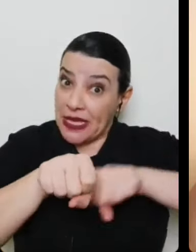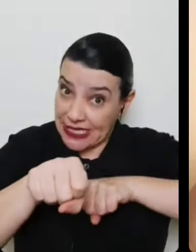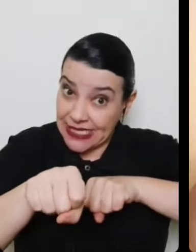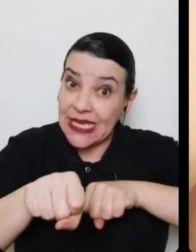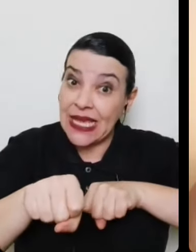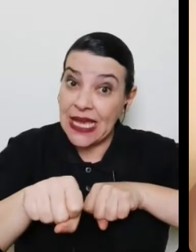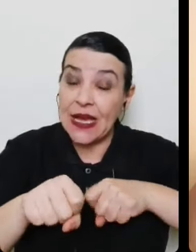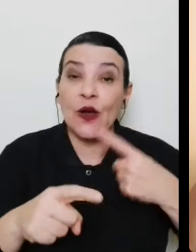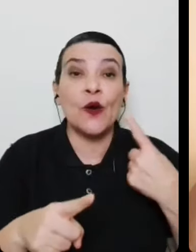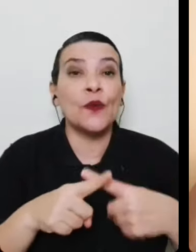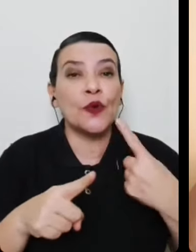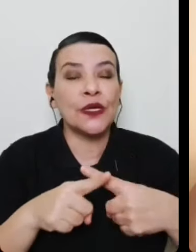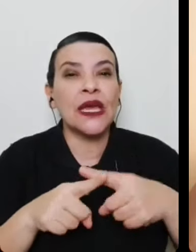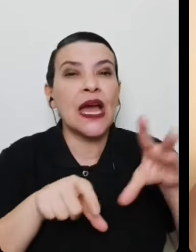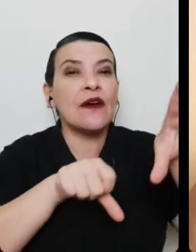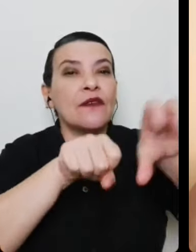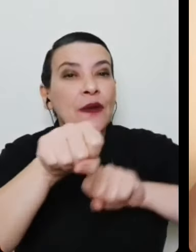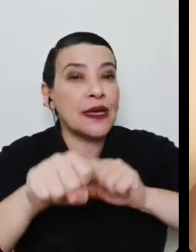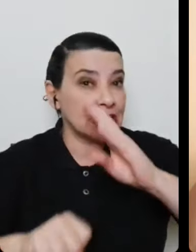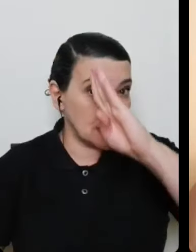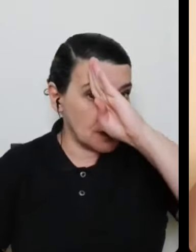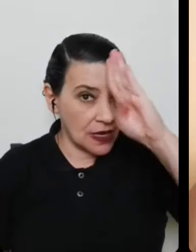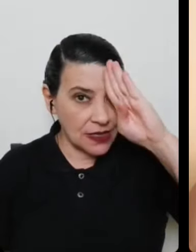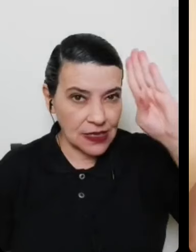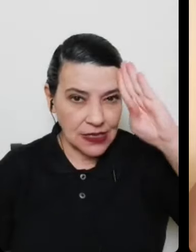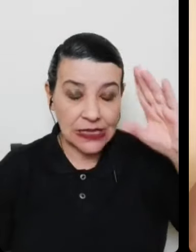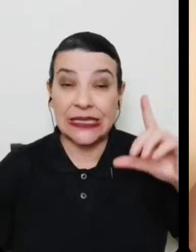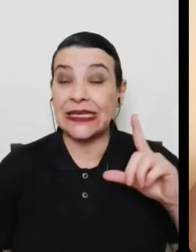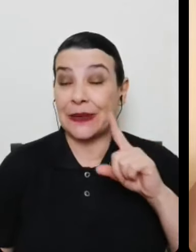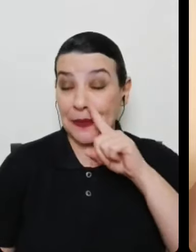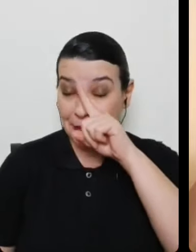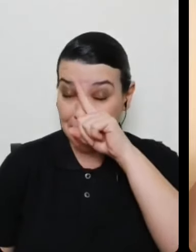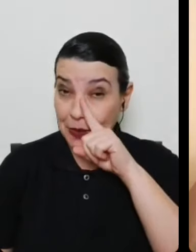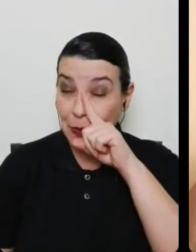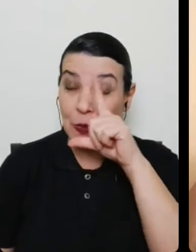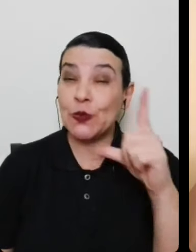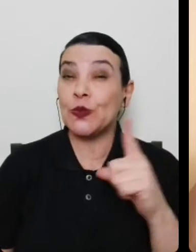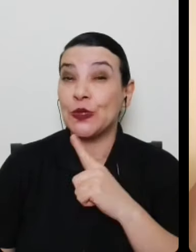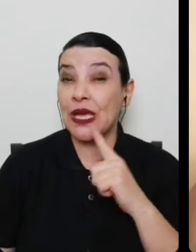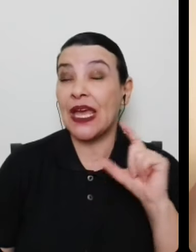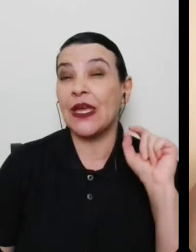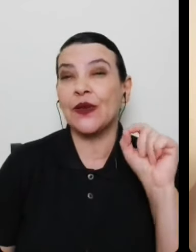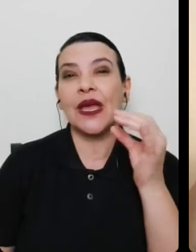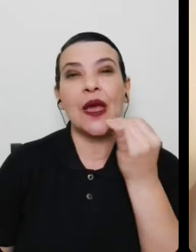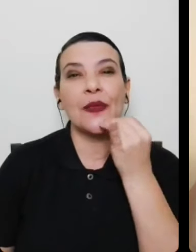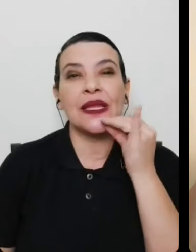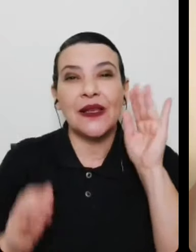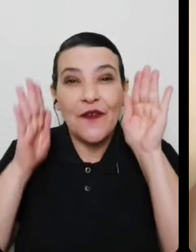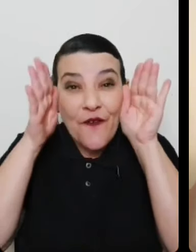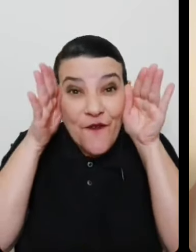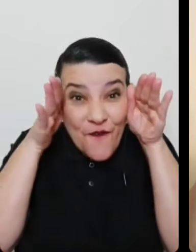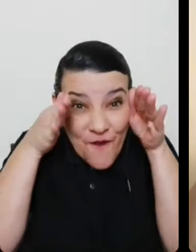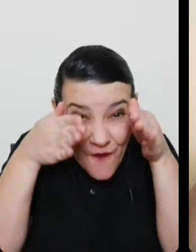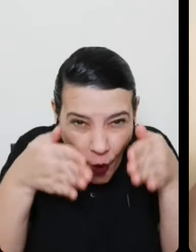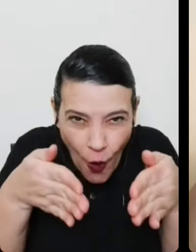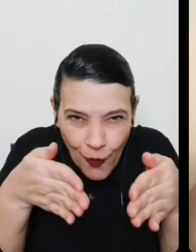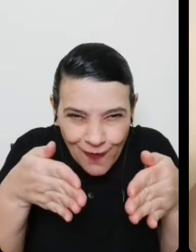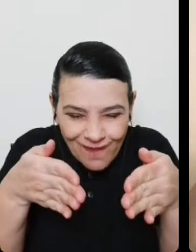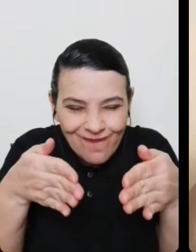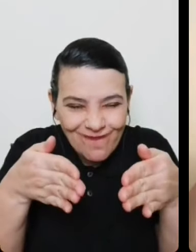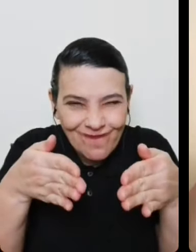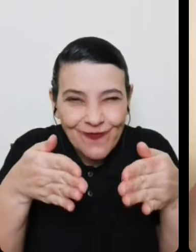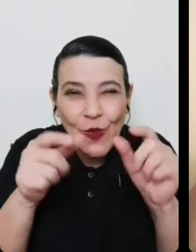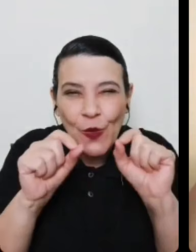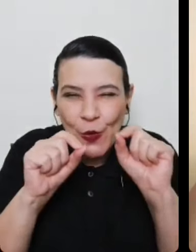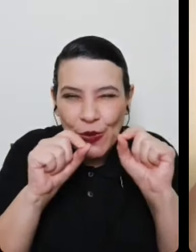a formação acadêmica ela tem um risco da bolha, né? O risco da comunicação dentro